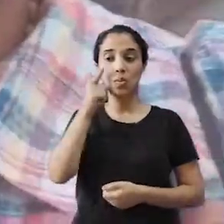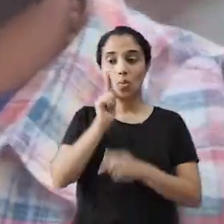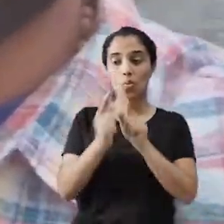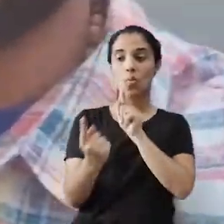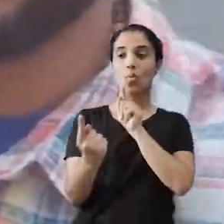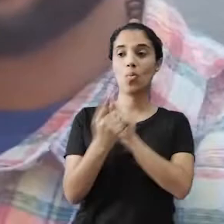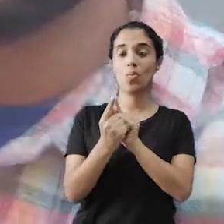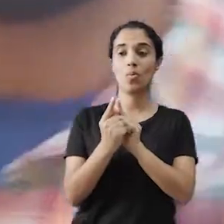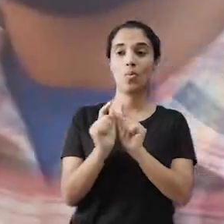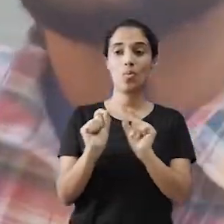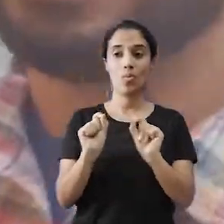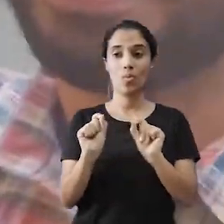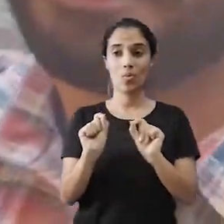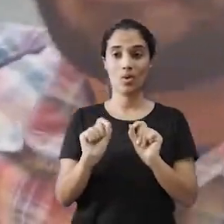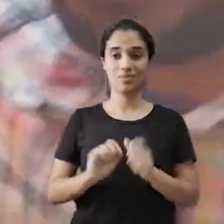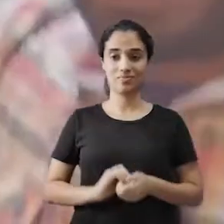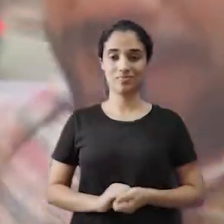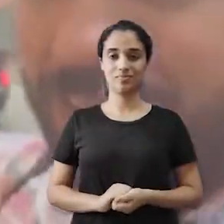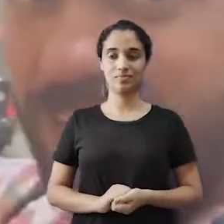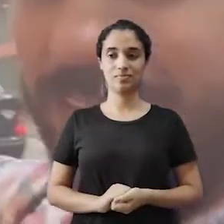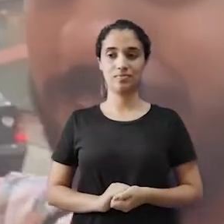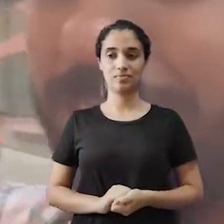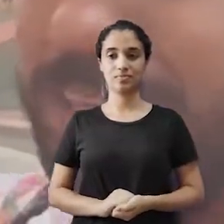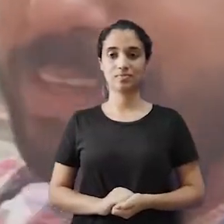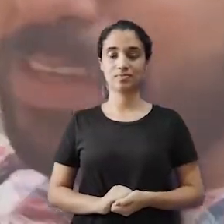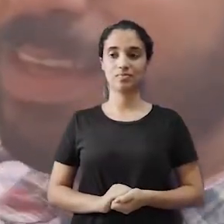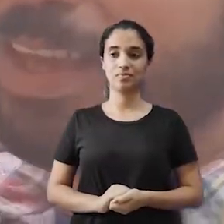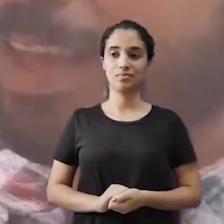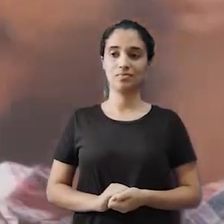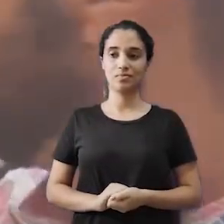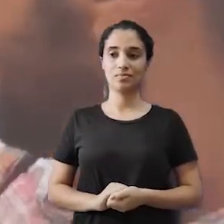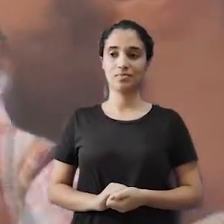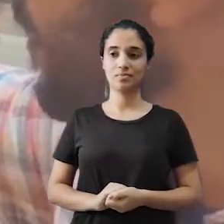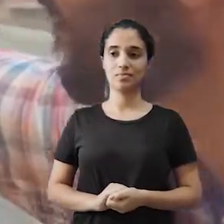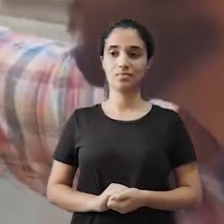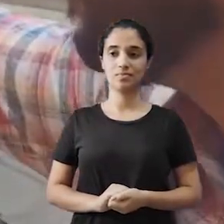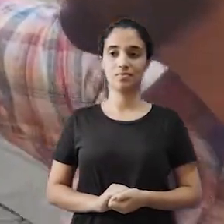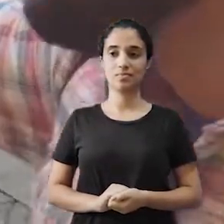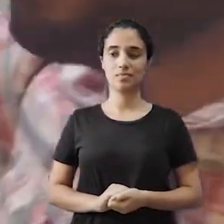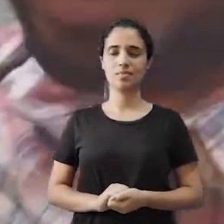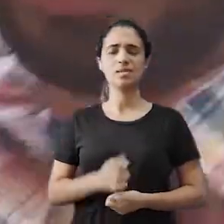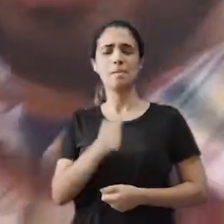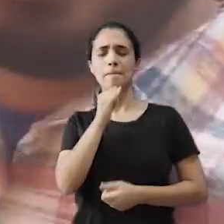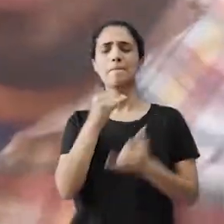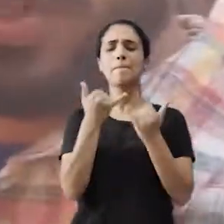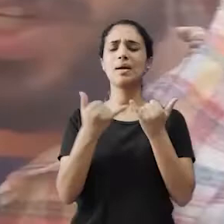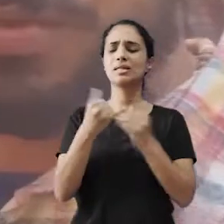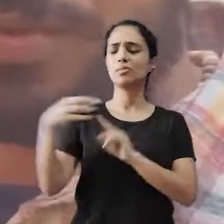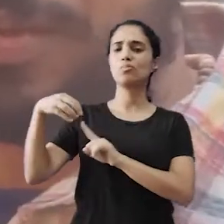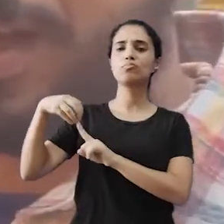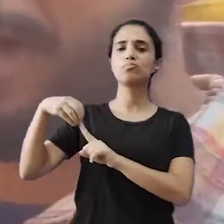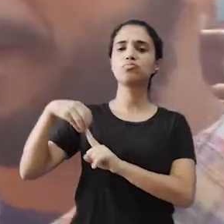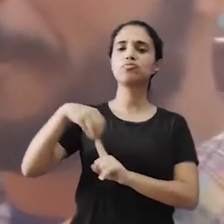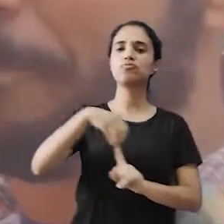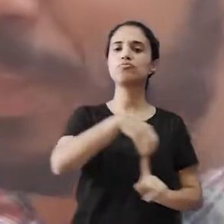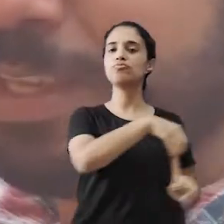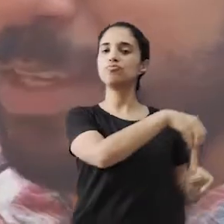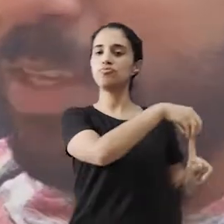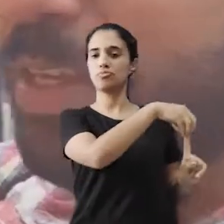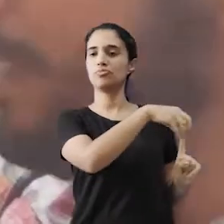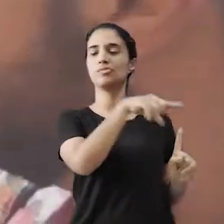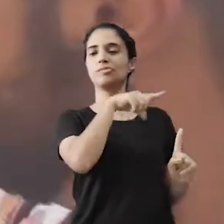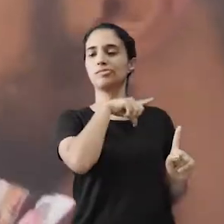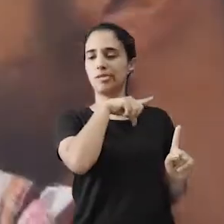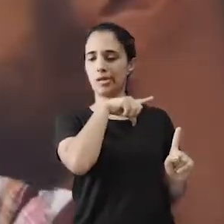Consegui encontrar aqui, isso daqui é conhecido como tipo um bondinho, tá?